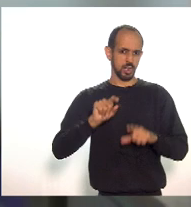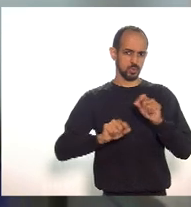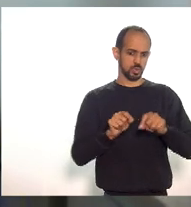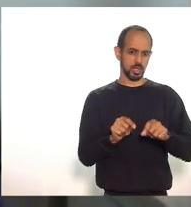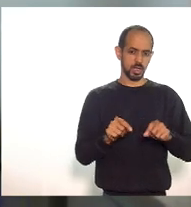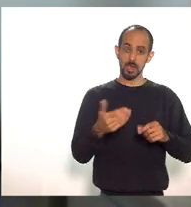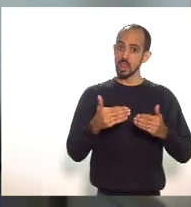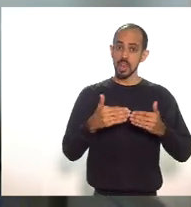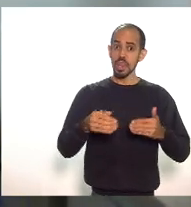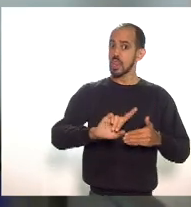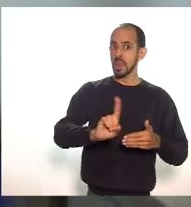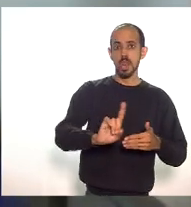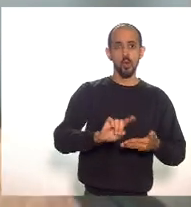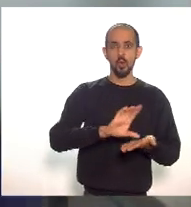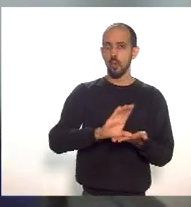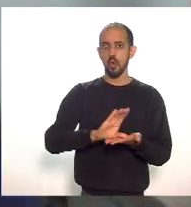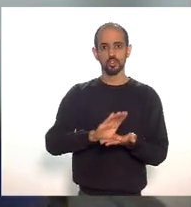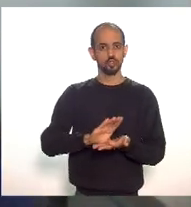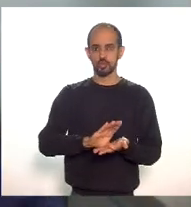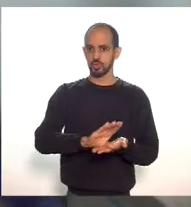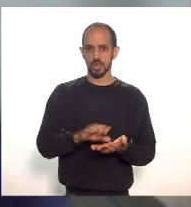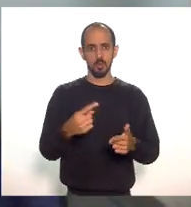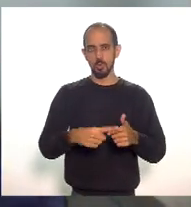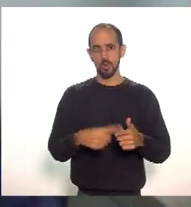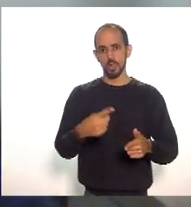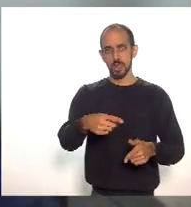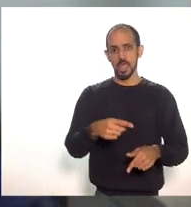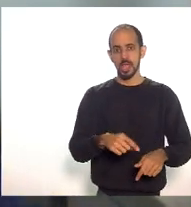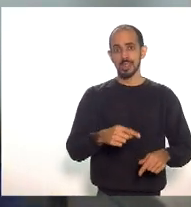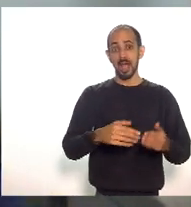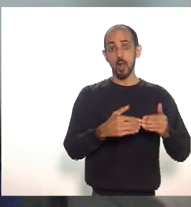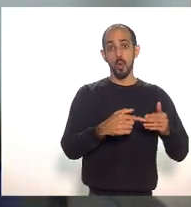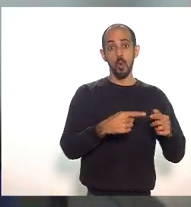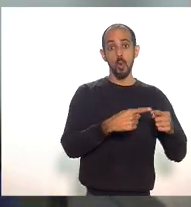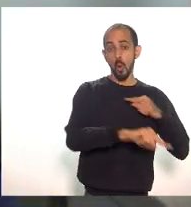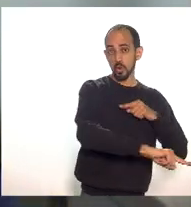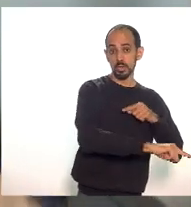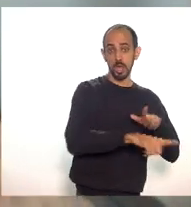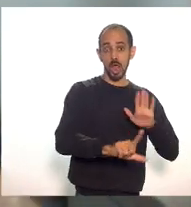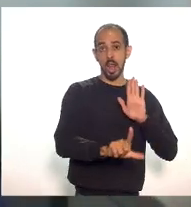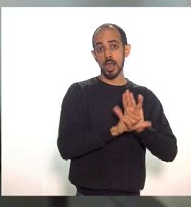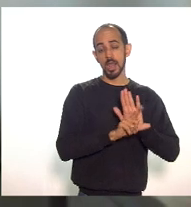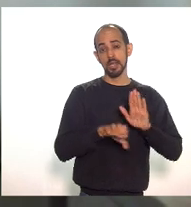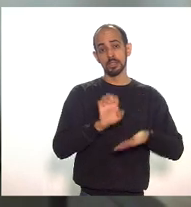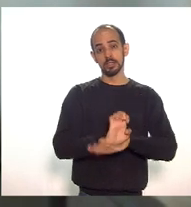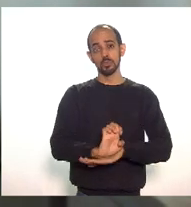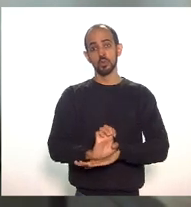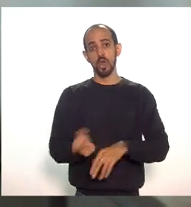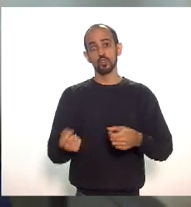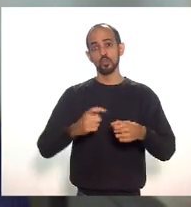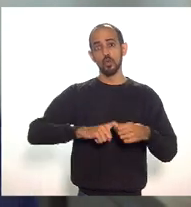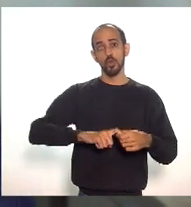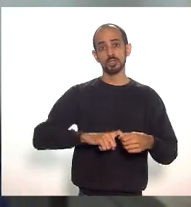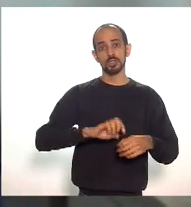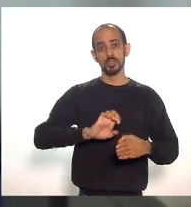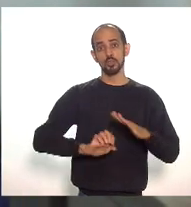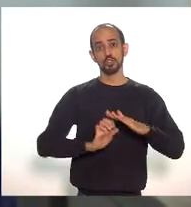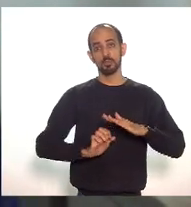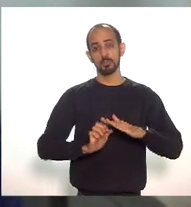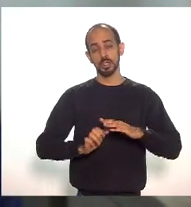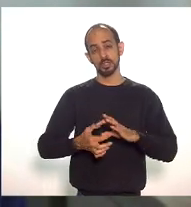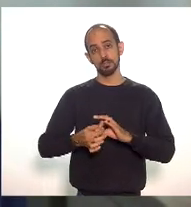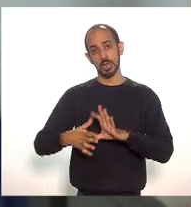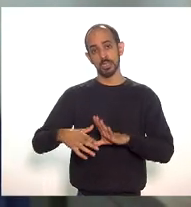o que ele fere a lei estadual de concessões quando